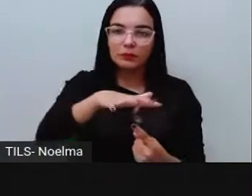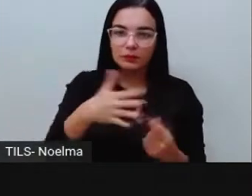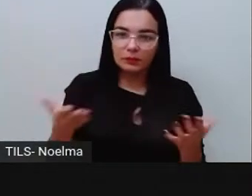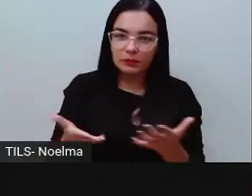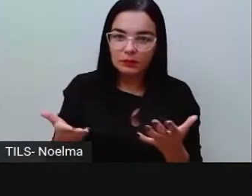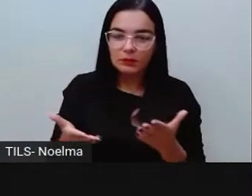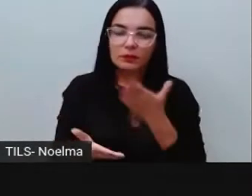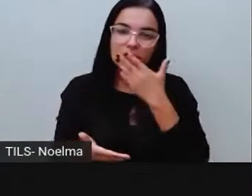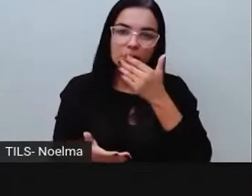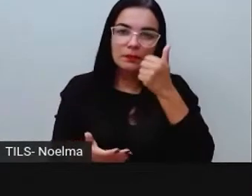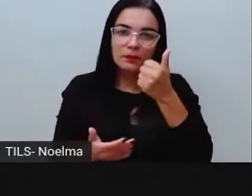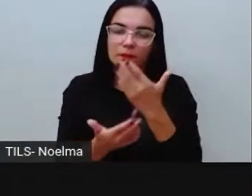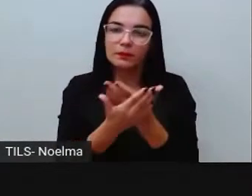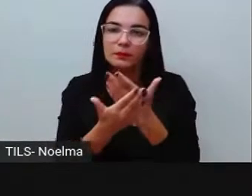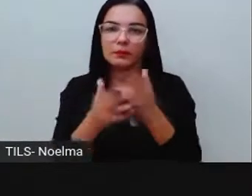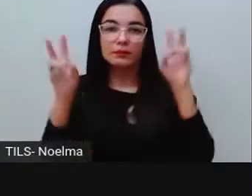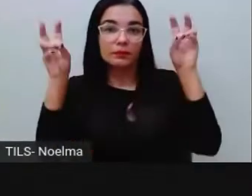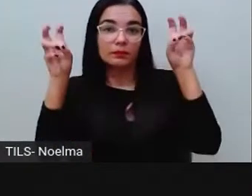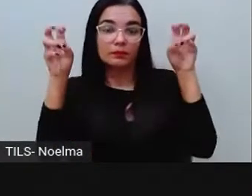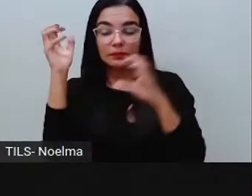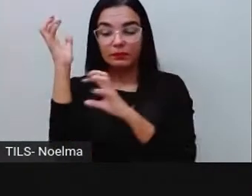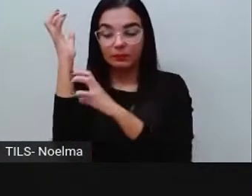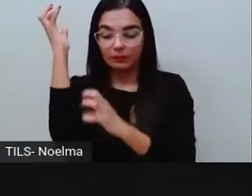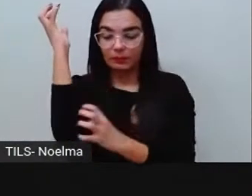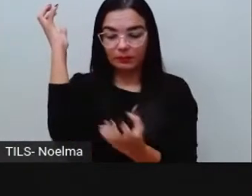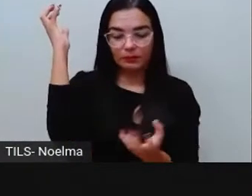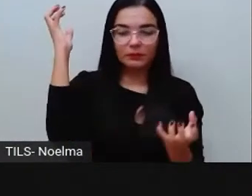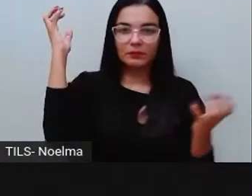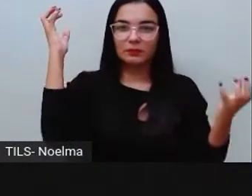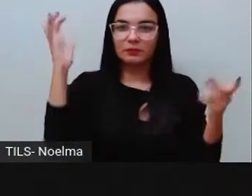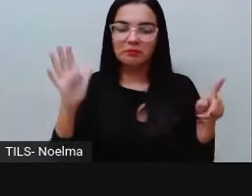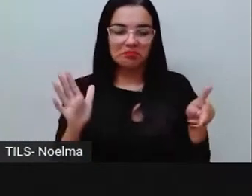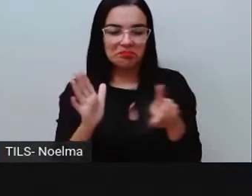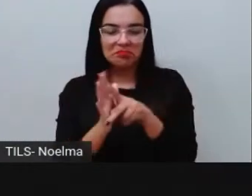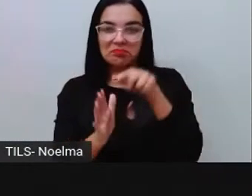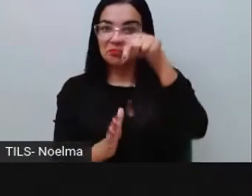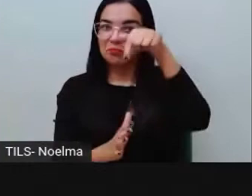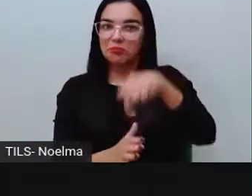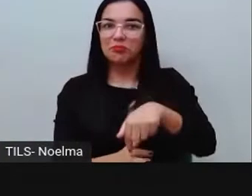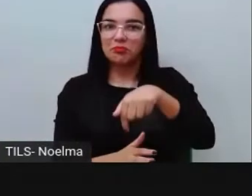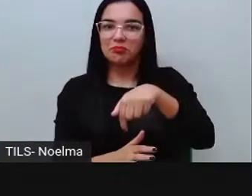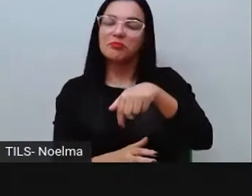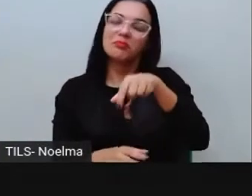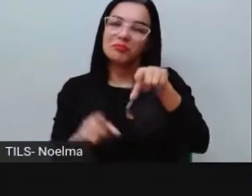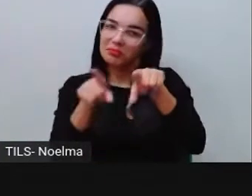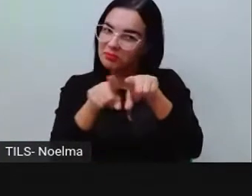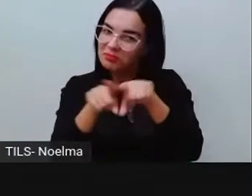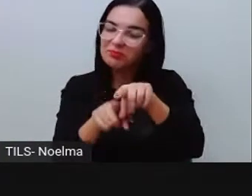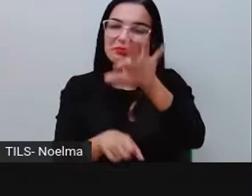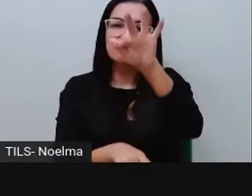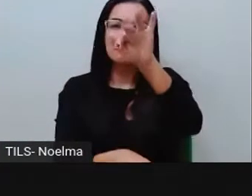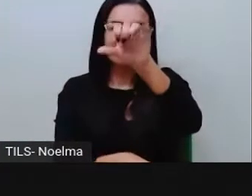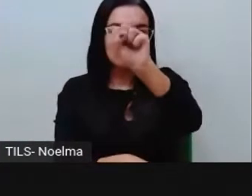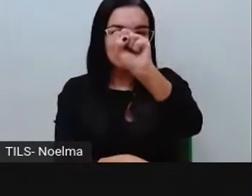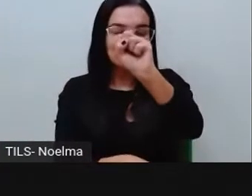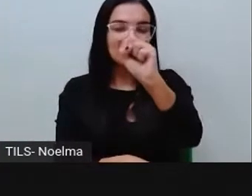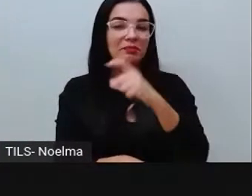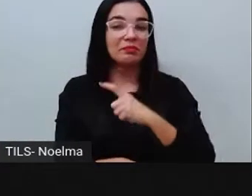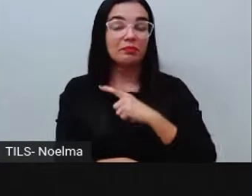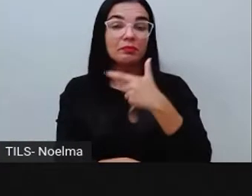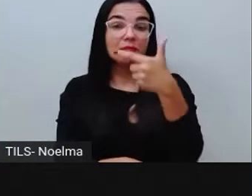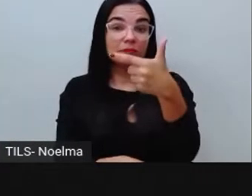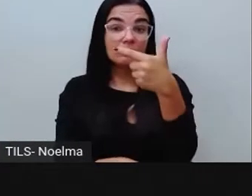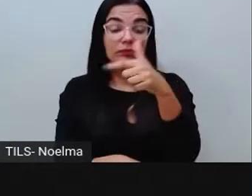caatinga, bioma esse que é um dos nossos, né, uma vez que Feira de Santana apresenta 2 biomas, que seria